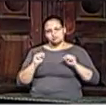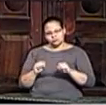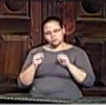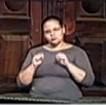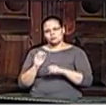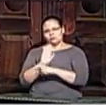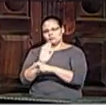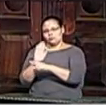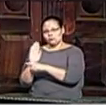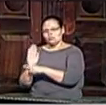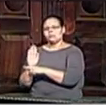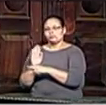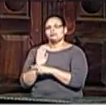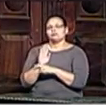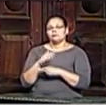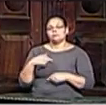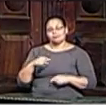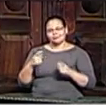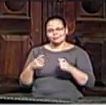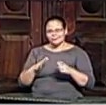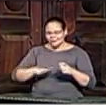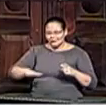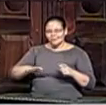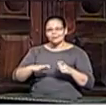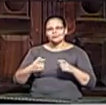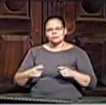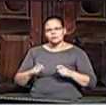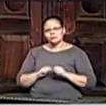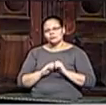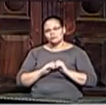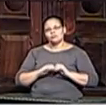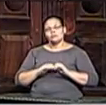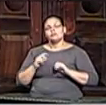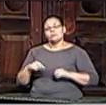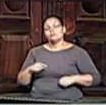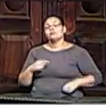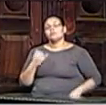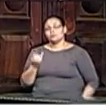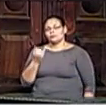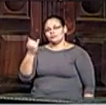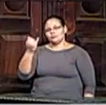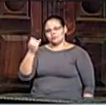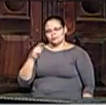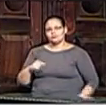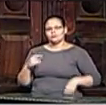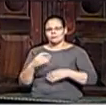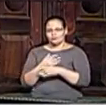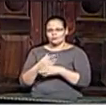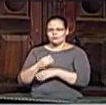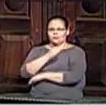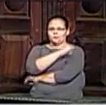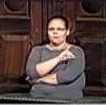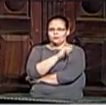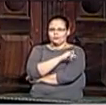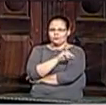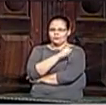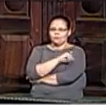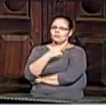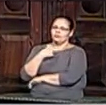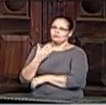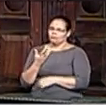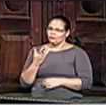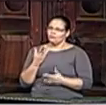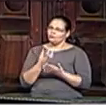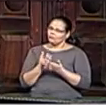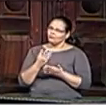realmente ajudar a cobrir uma região que é muito importante, principalmente para a cidade do Rio de Janeiro. Então, aqui quero deixar registrado